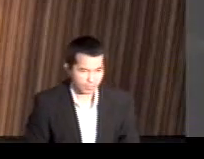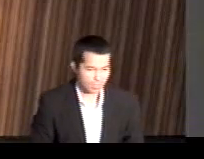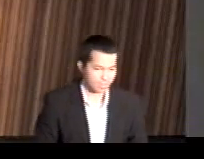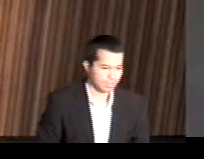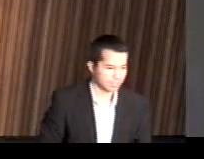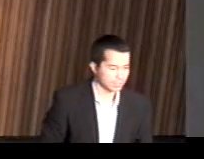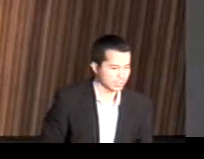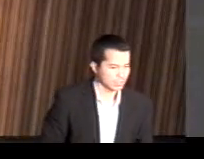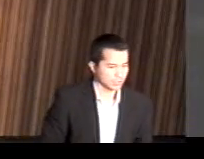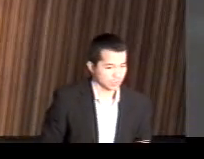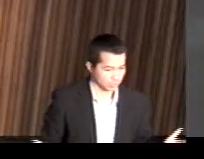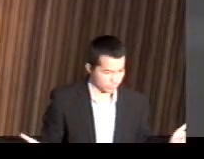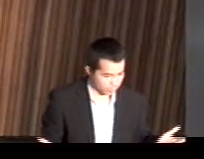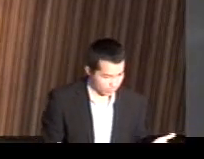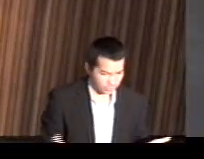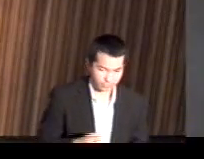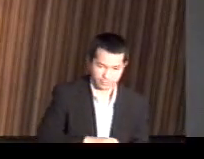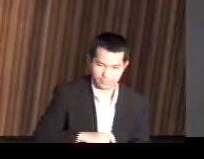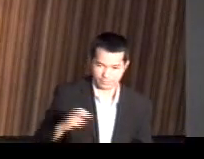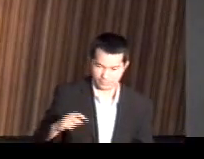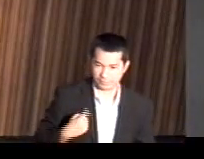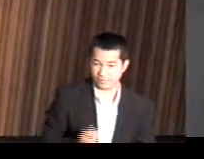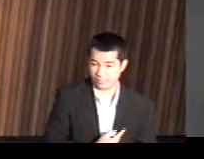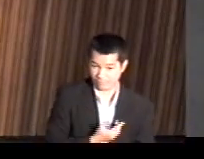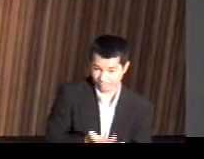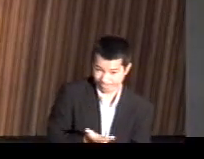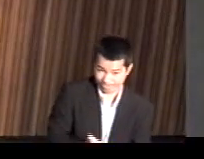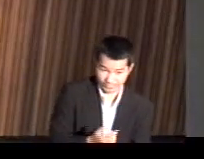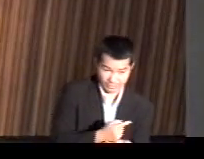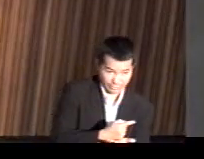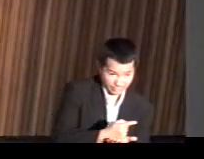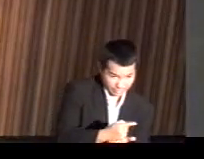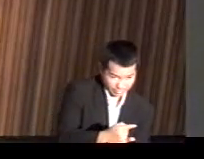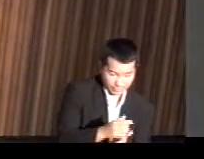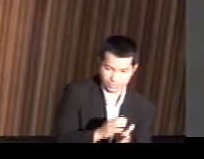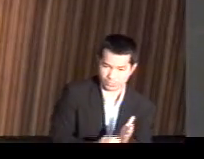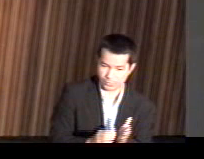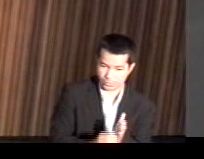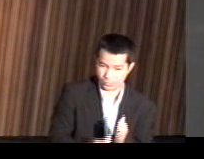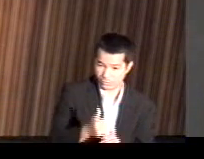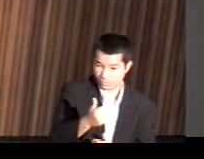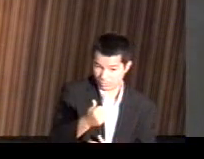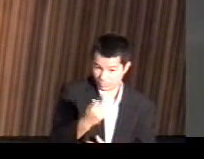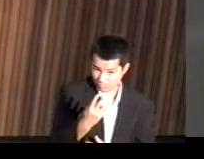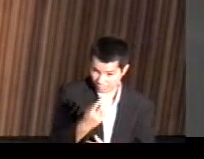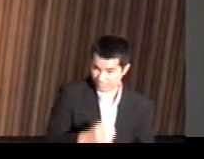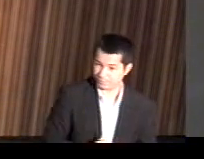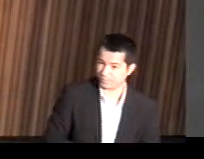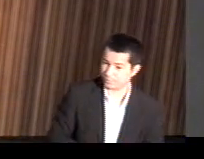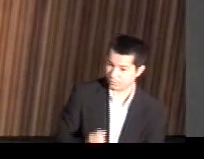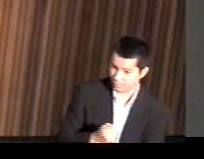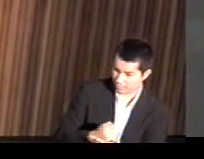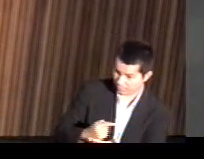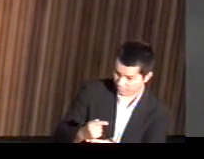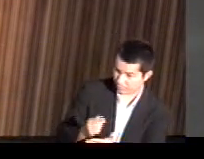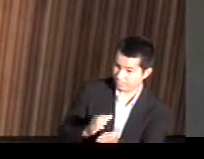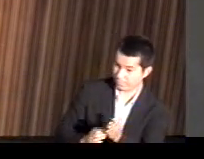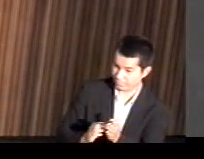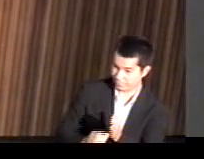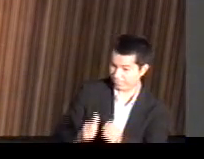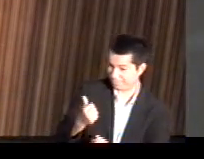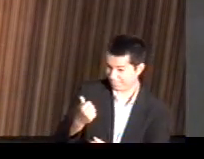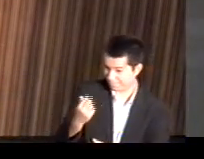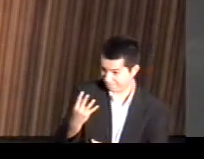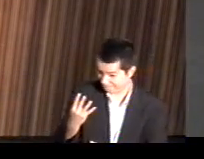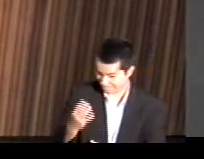Vai meditar nessa manhã, se encontra em Gênesis capítulo 14. Queria que você abrisse a sua Bíblia